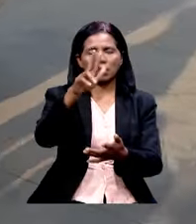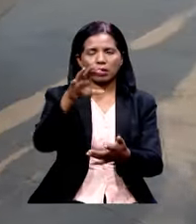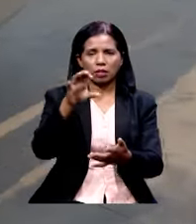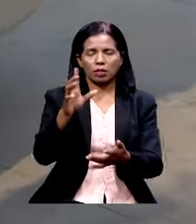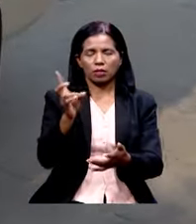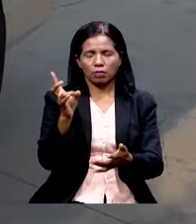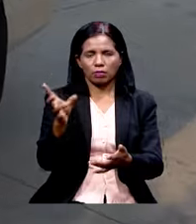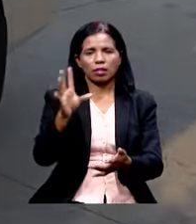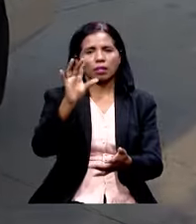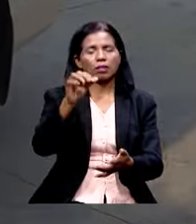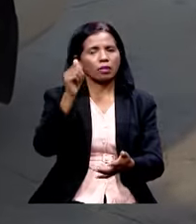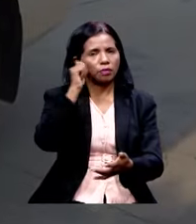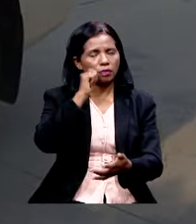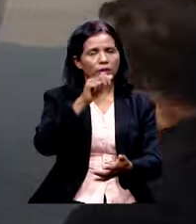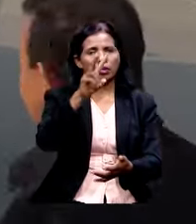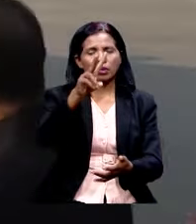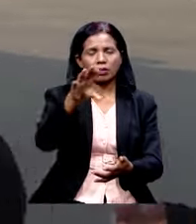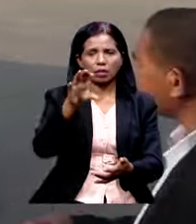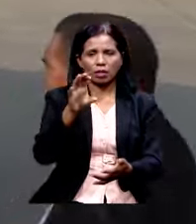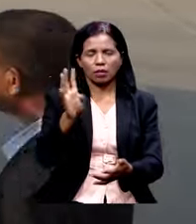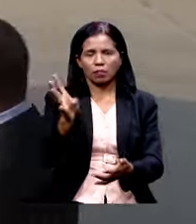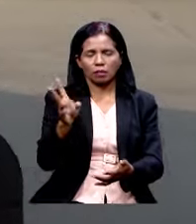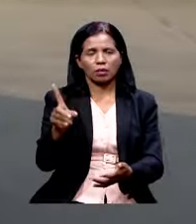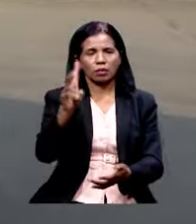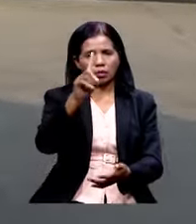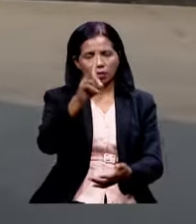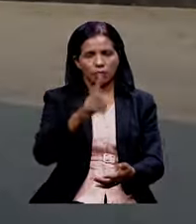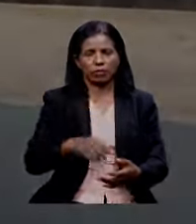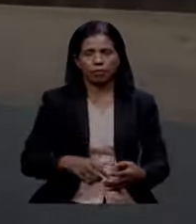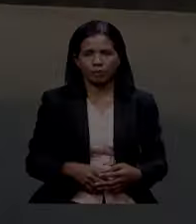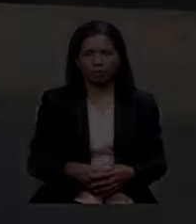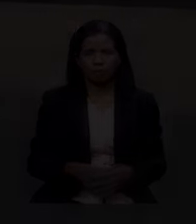no feto a tu srua Hatunuloresin Ida. Equipa cobertura, GMN.